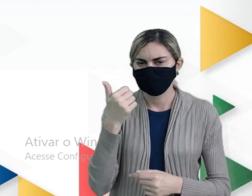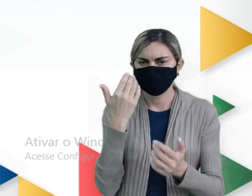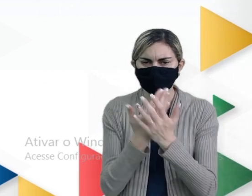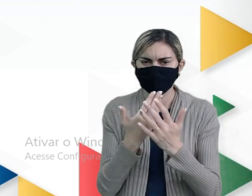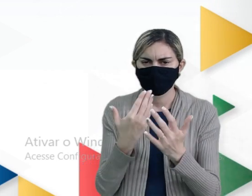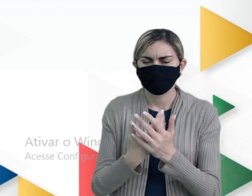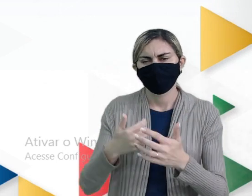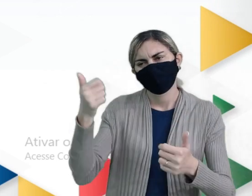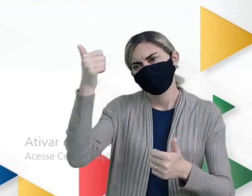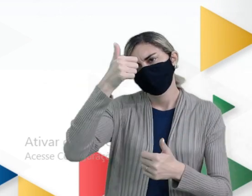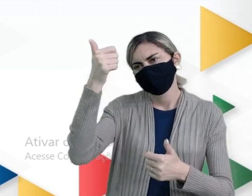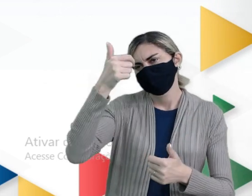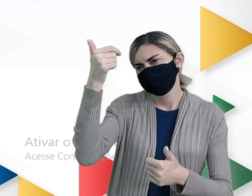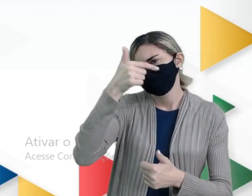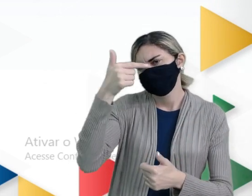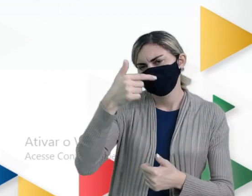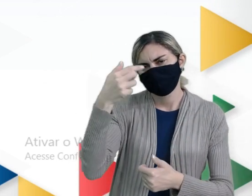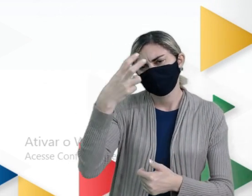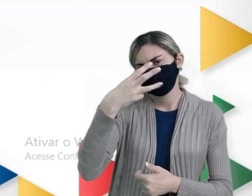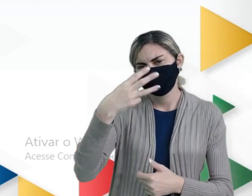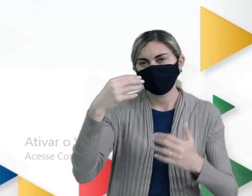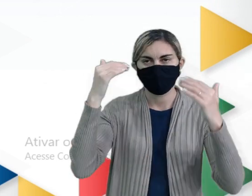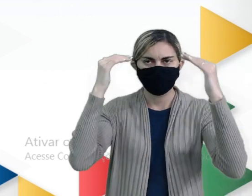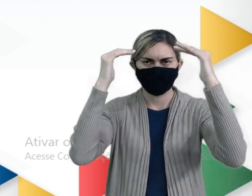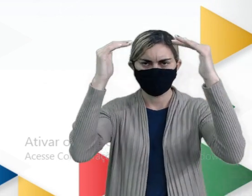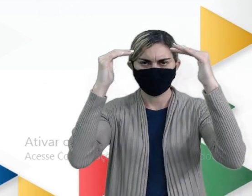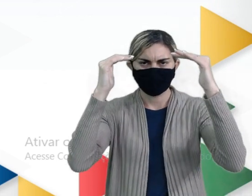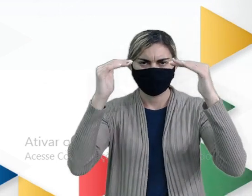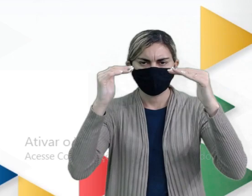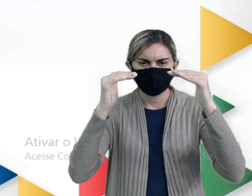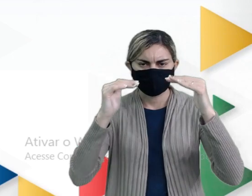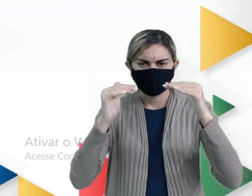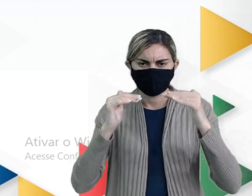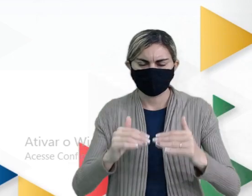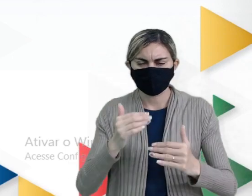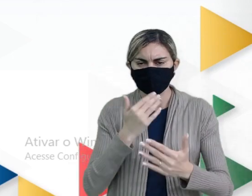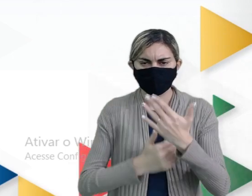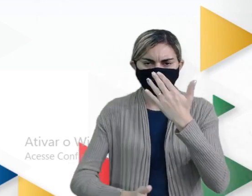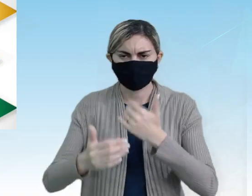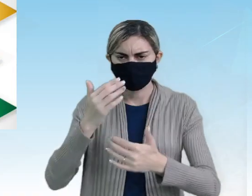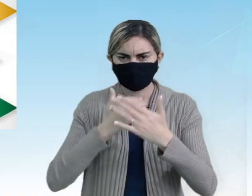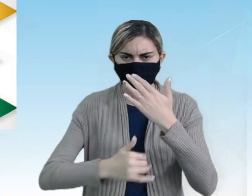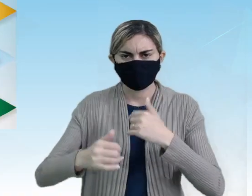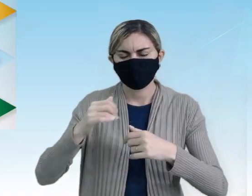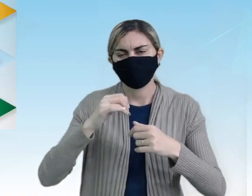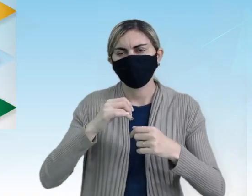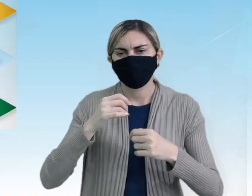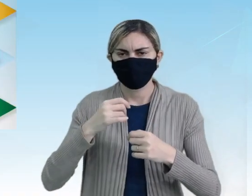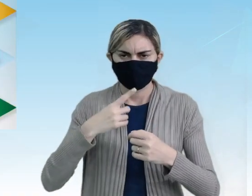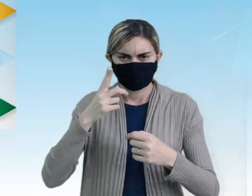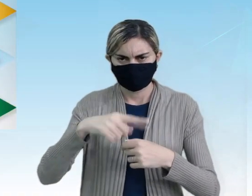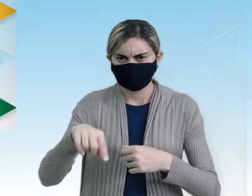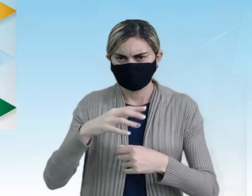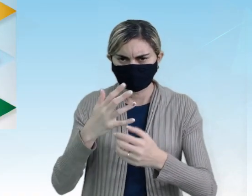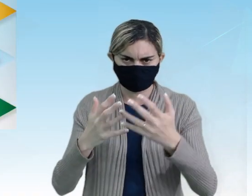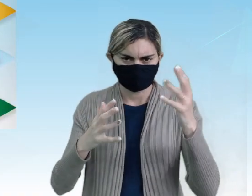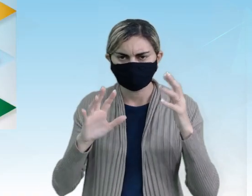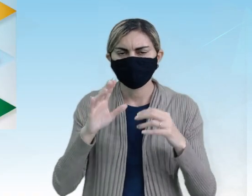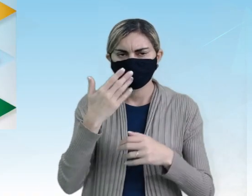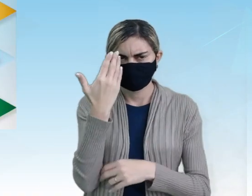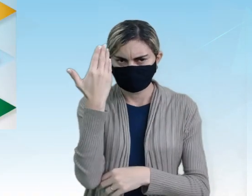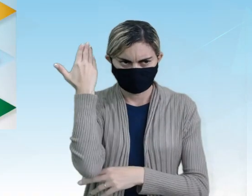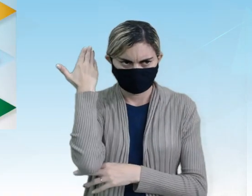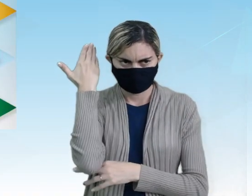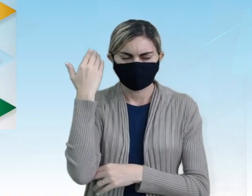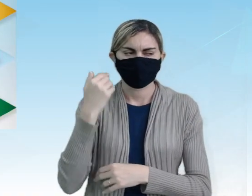segundo consumidor, terceiro consumidor, existe uma cadeia alimentar quando se trata da nossa natureza. Esses são os seres que